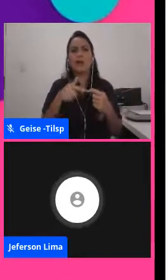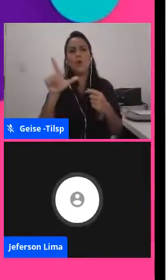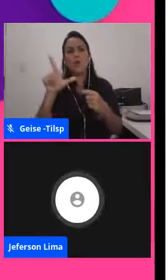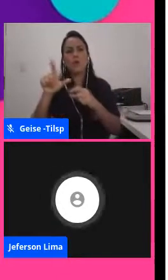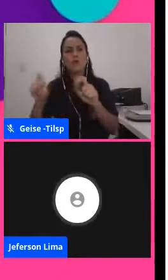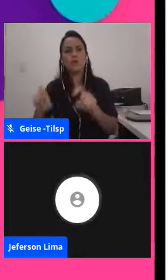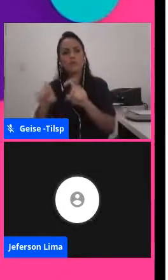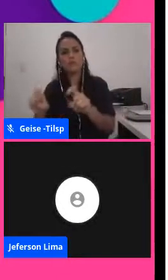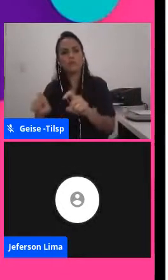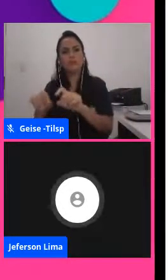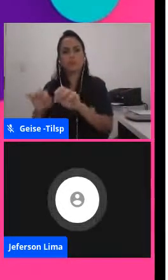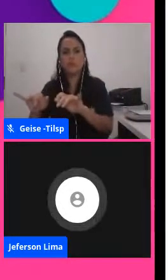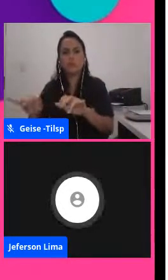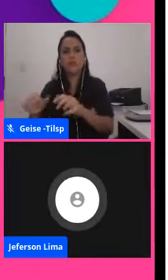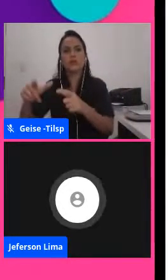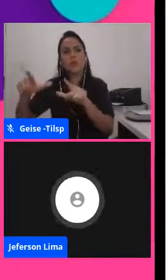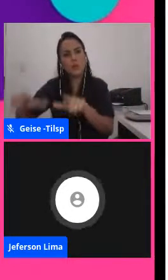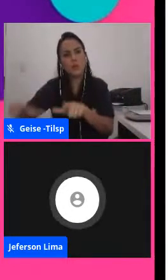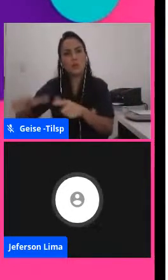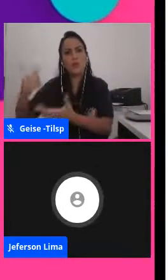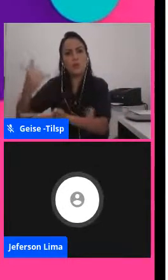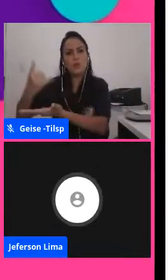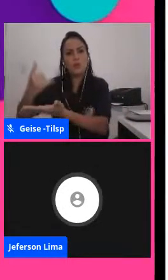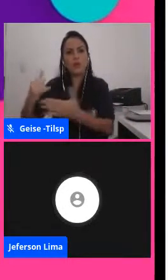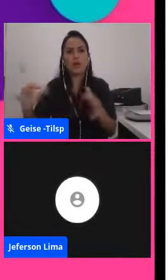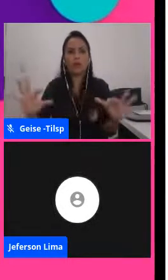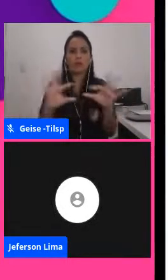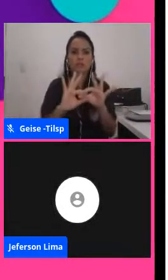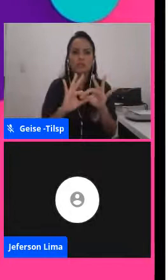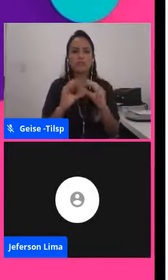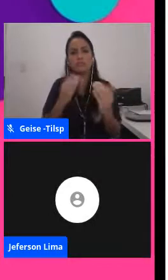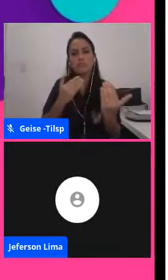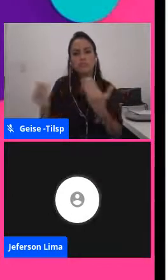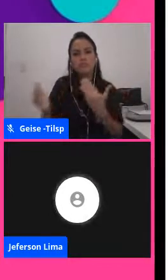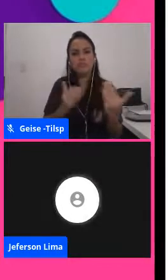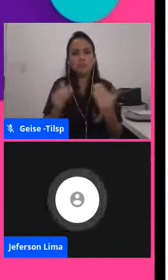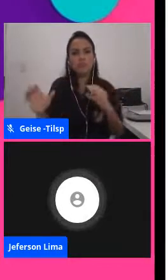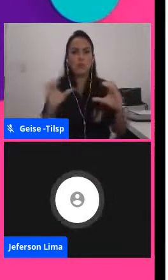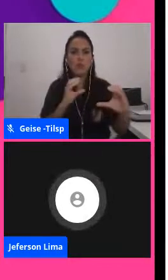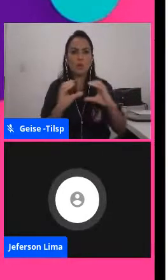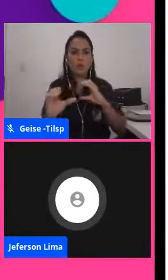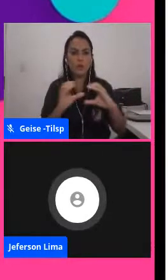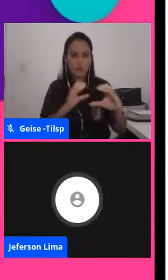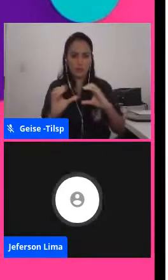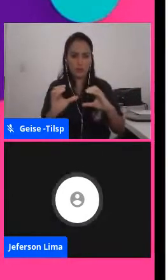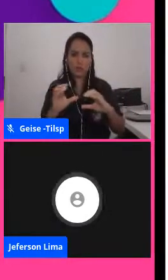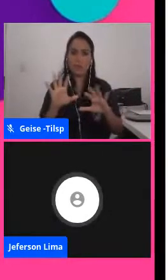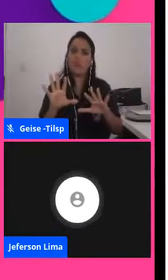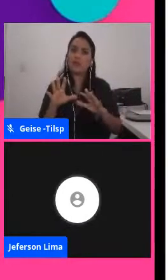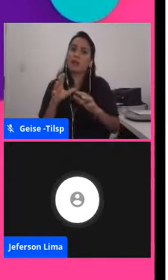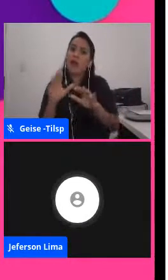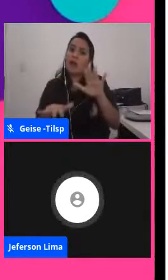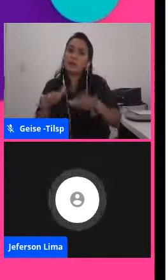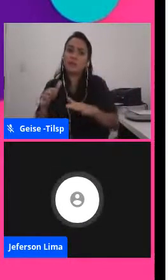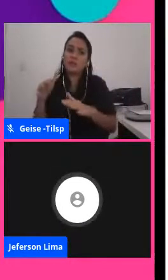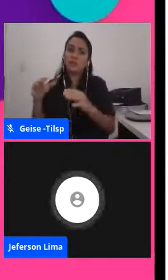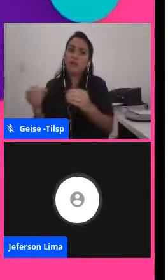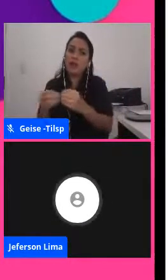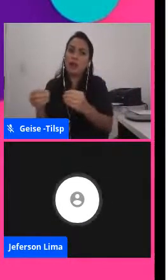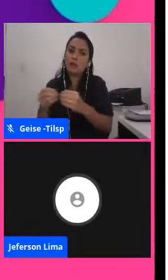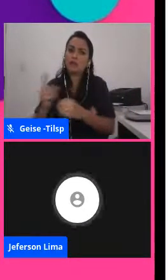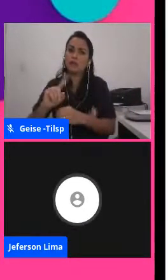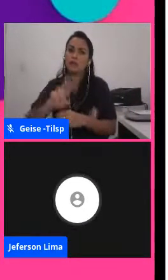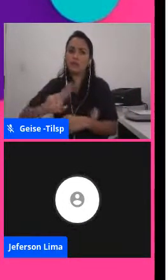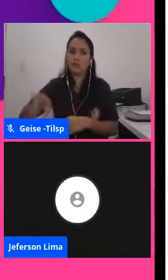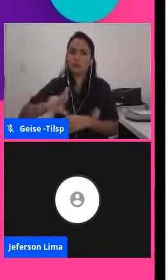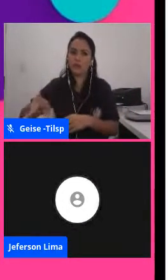até mesmo outros Arduinos, né? Lembra o exemplo lá que eu dei do touchscreen do celular, né? A gente poderia criar mais ou menos